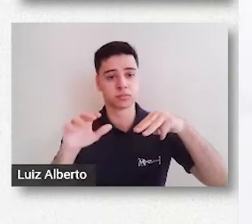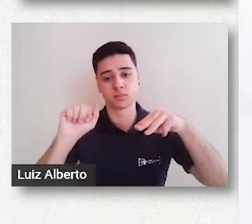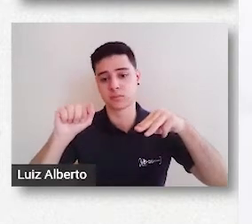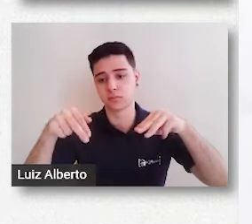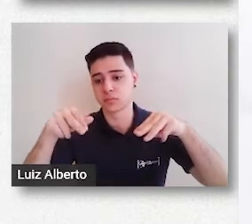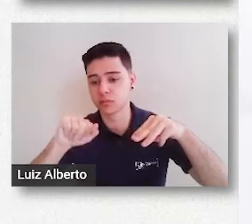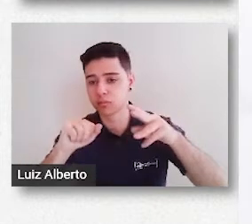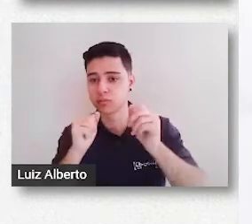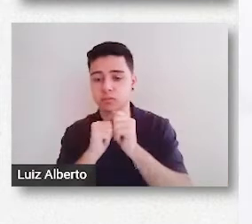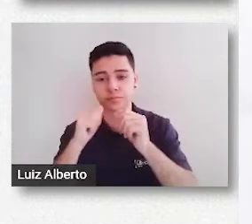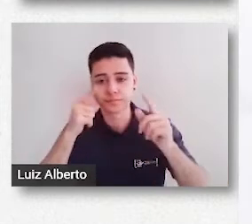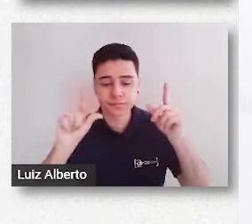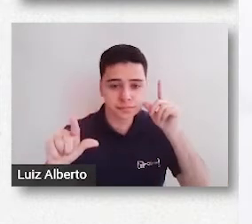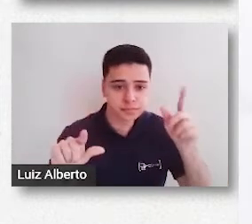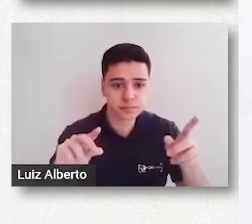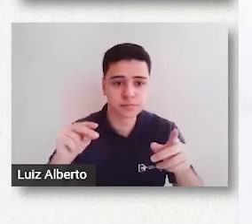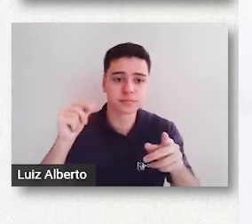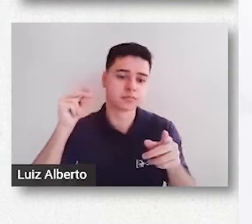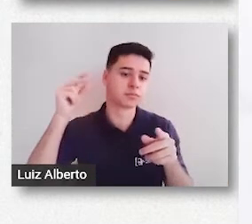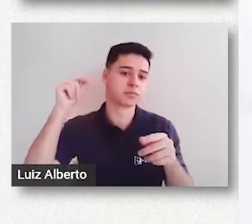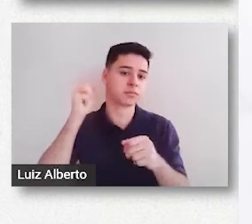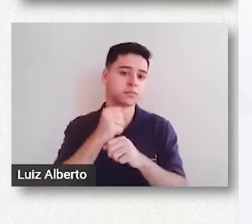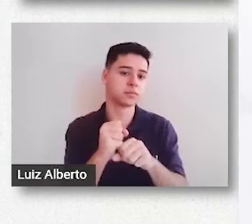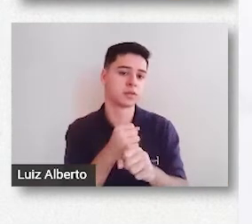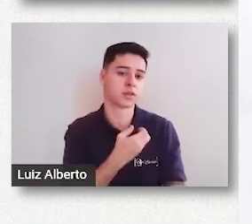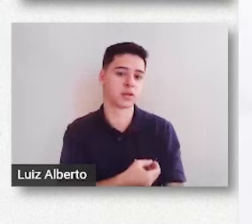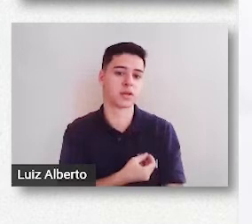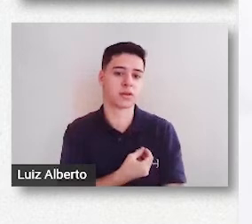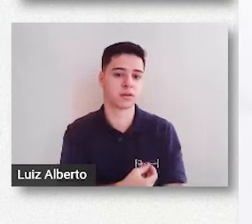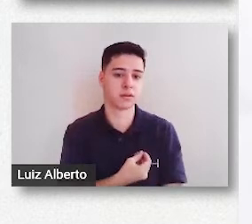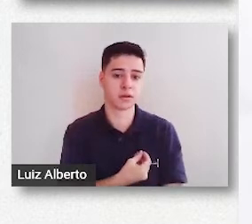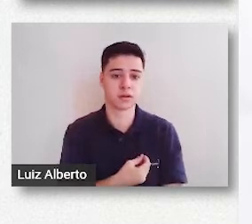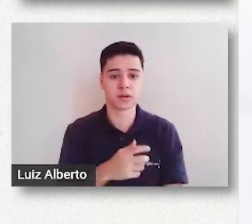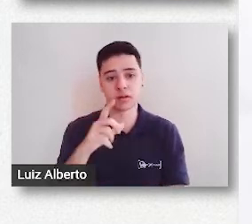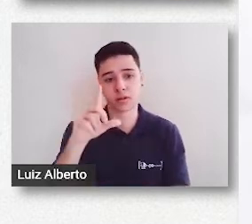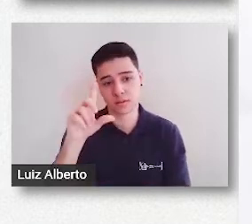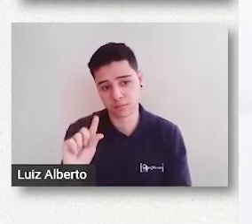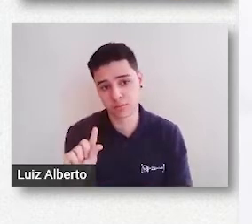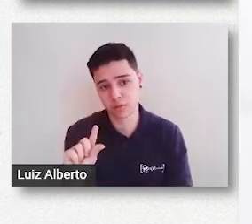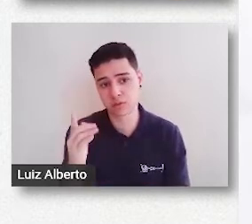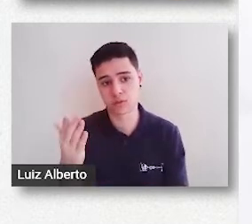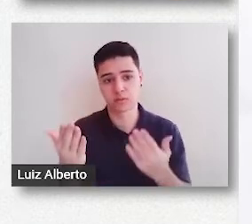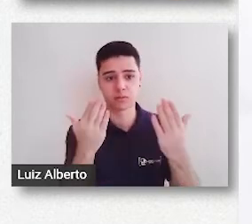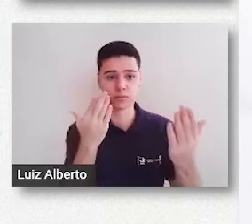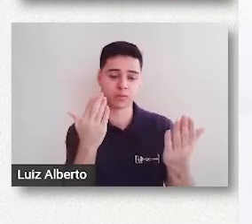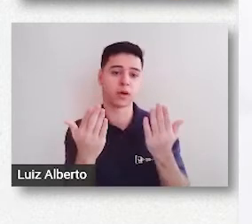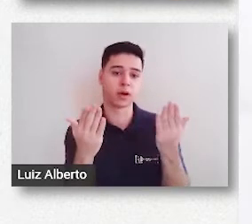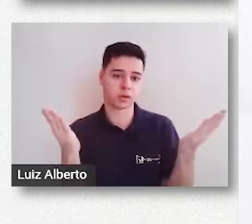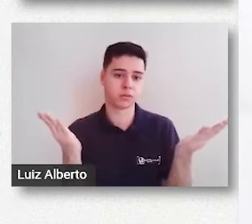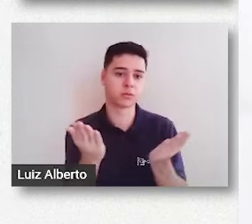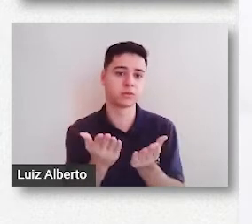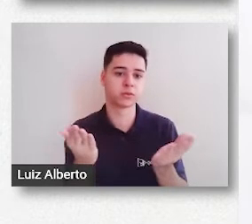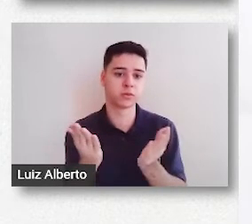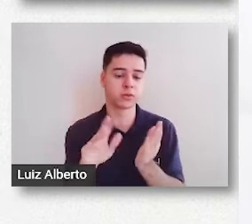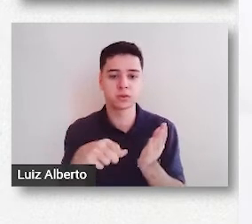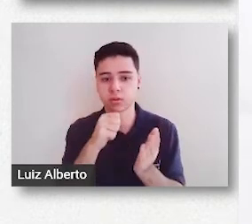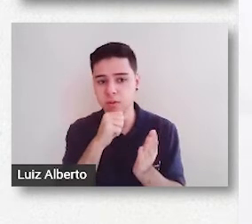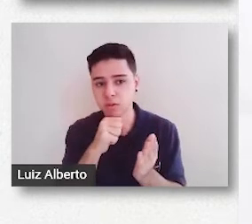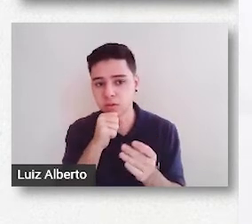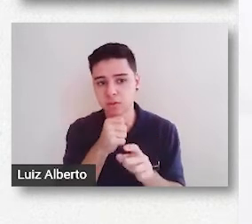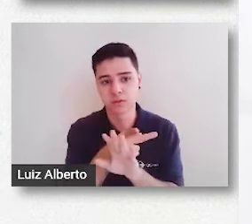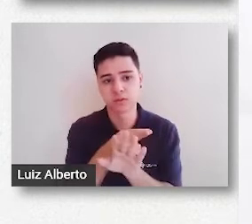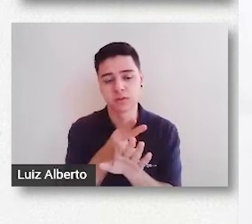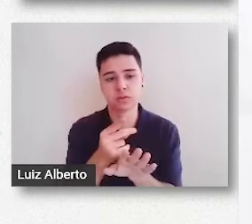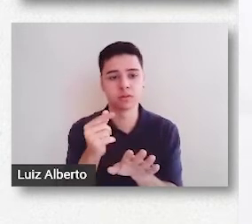Na época, a gente tem que pensar, né, gente, que a expectativa de vida era bem mais baixa que a de hoje. Idosos naquela